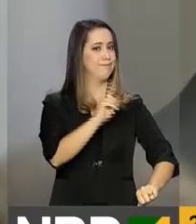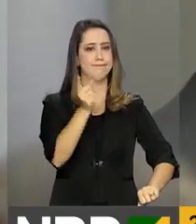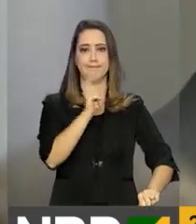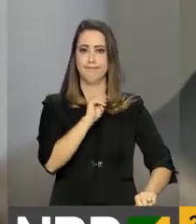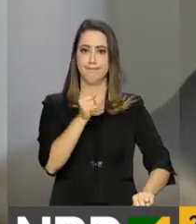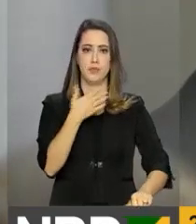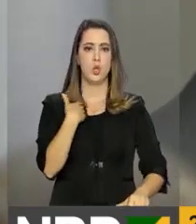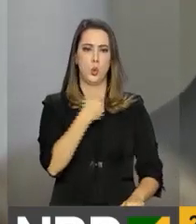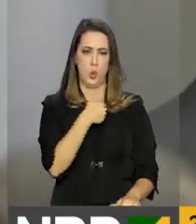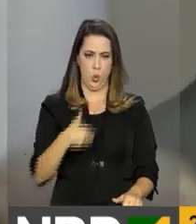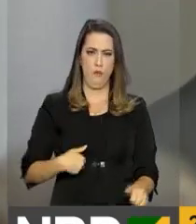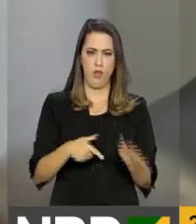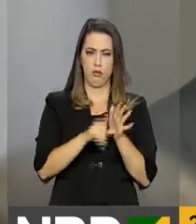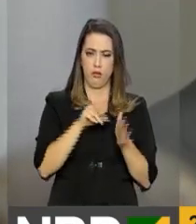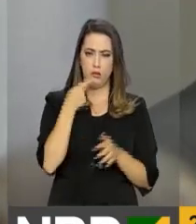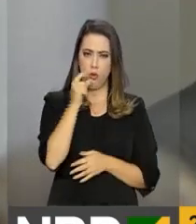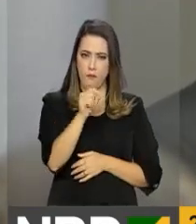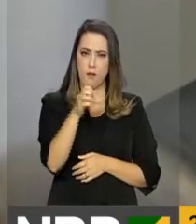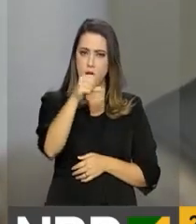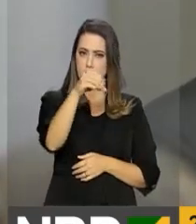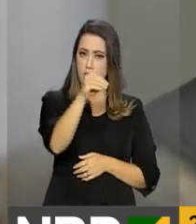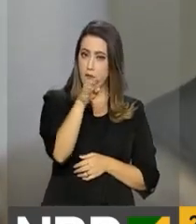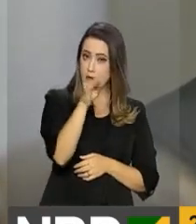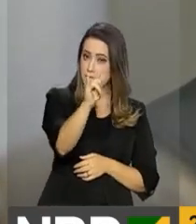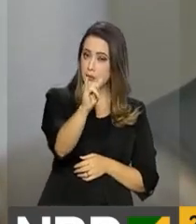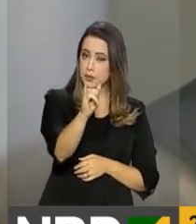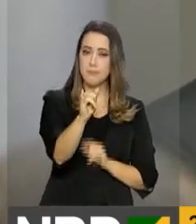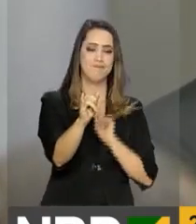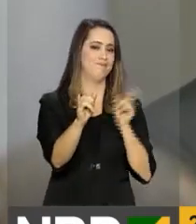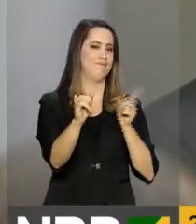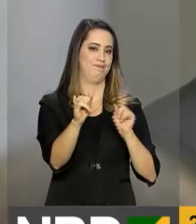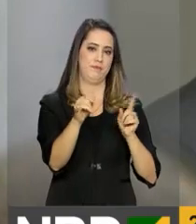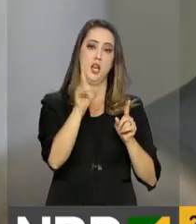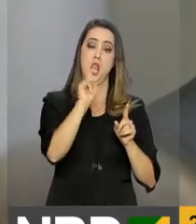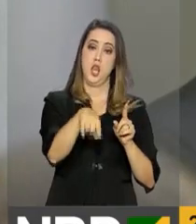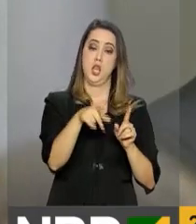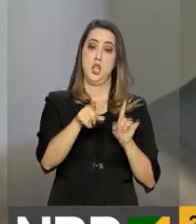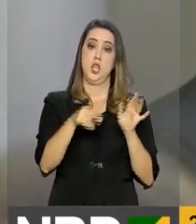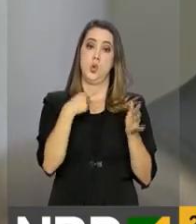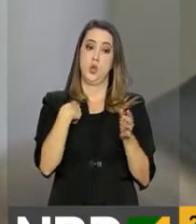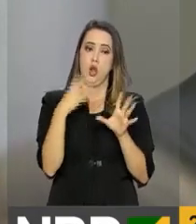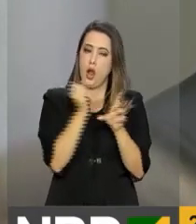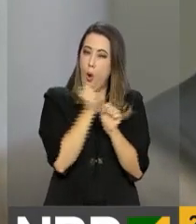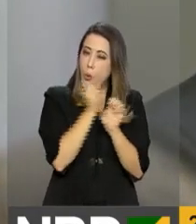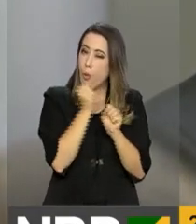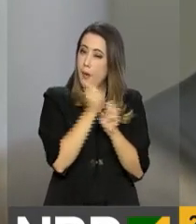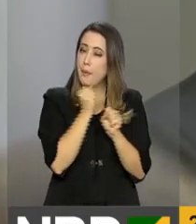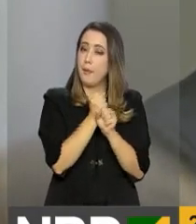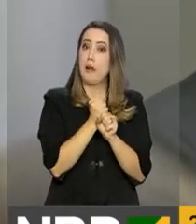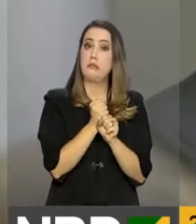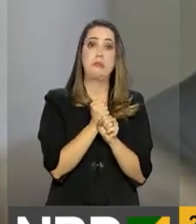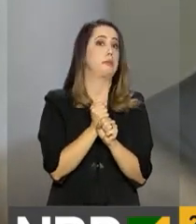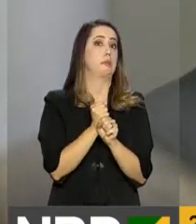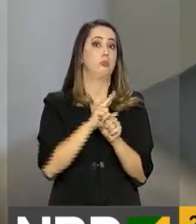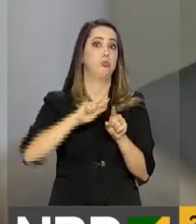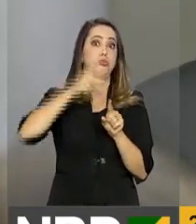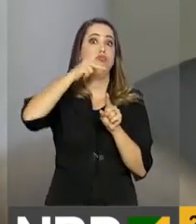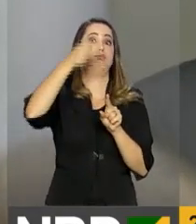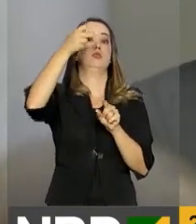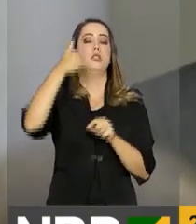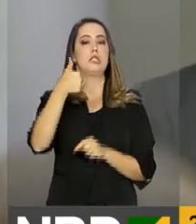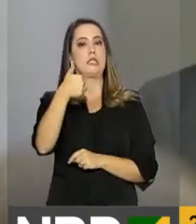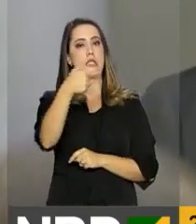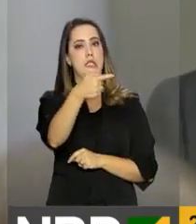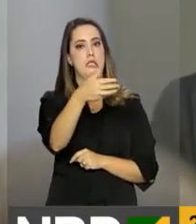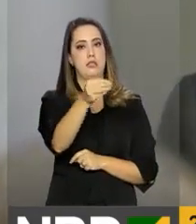saía do seu espaço, né? Mas era, segundo os nossos cálculos, 170 bilhões. E o